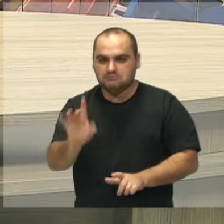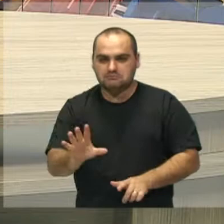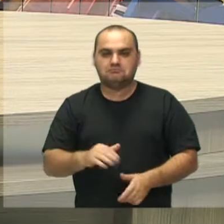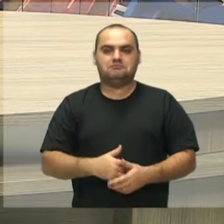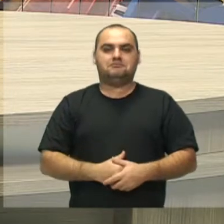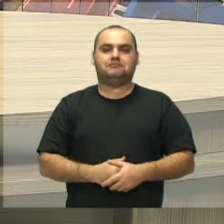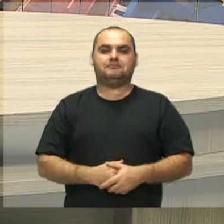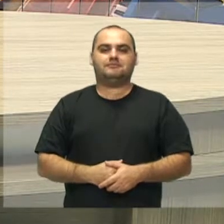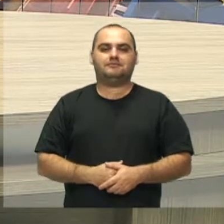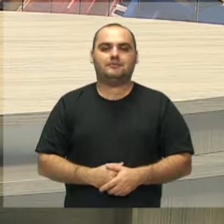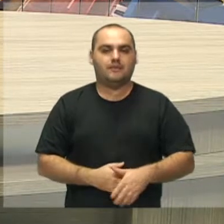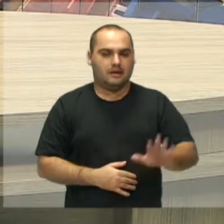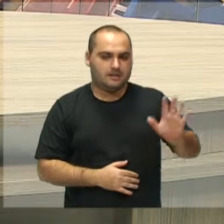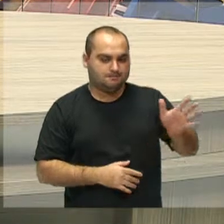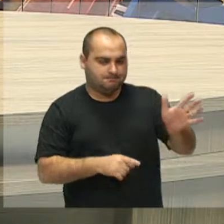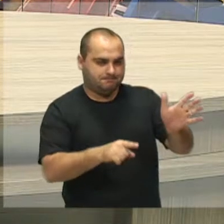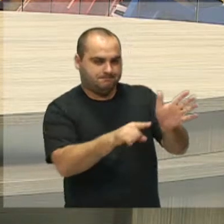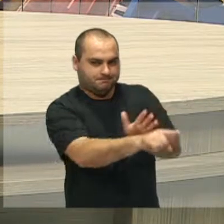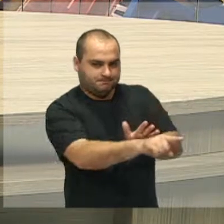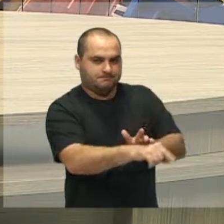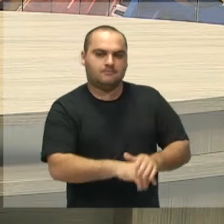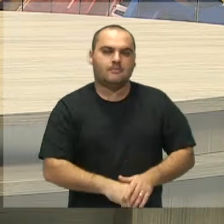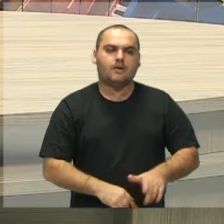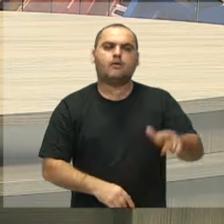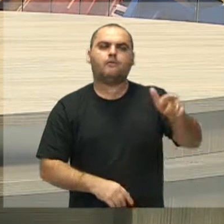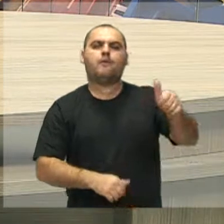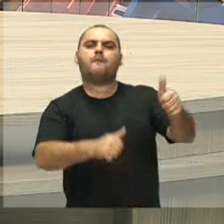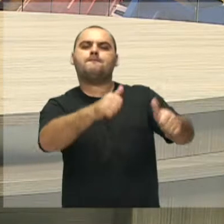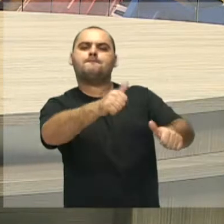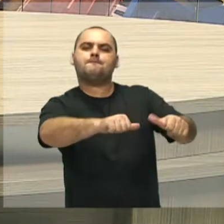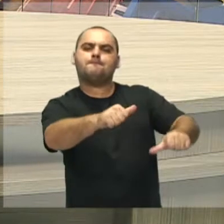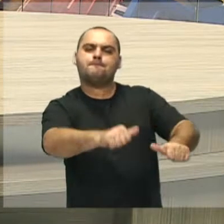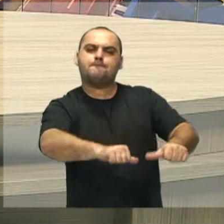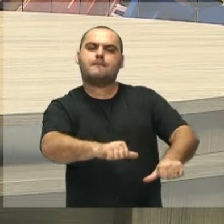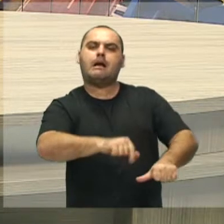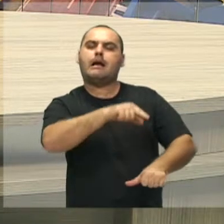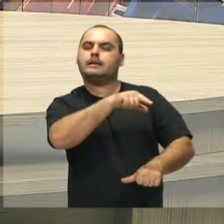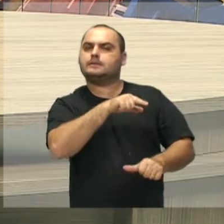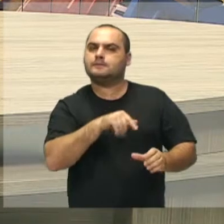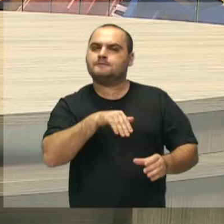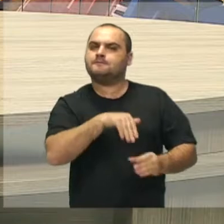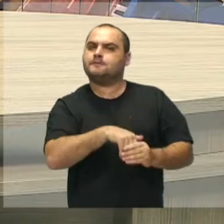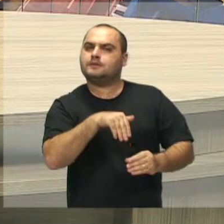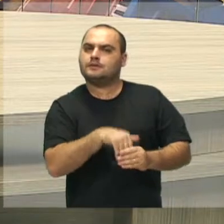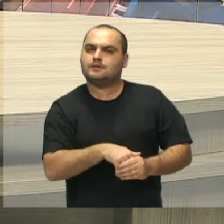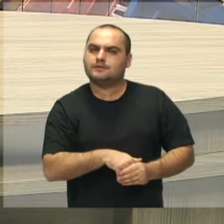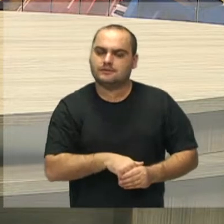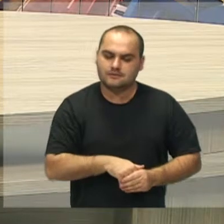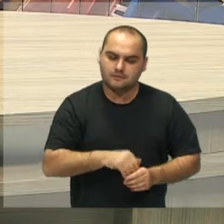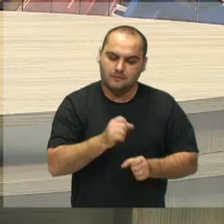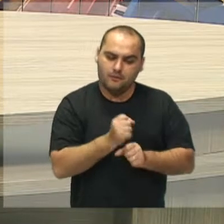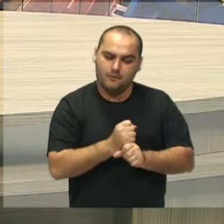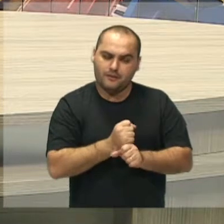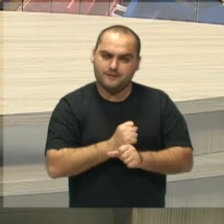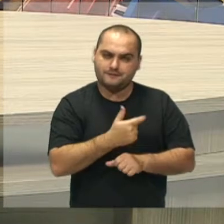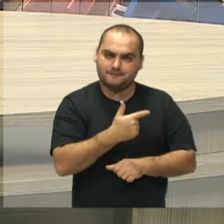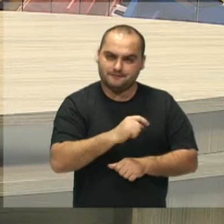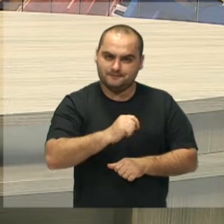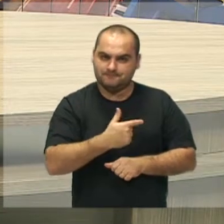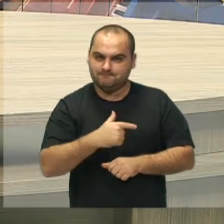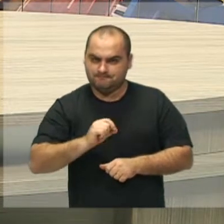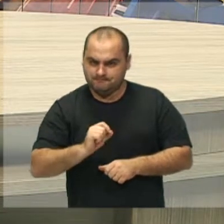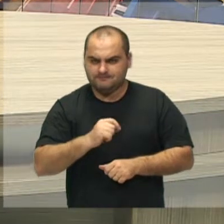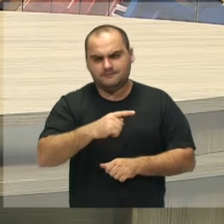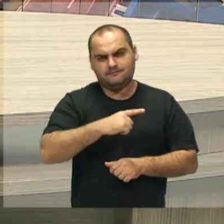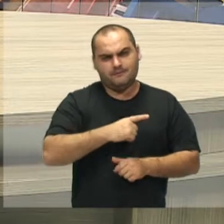Como é que você avalia essas eleições atípicas do ano de 2020 por diversos